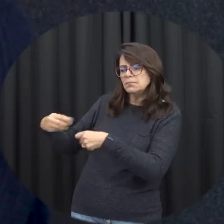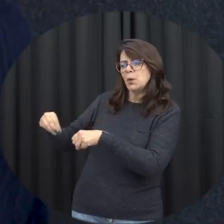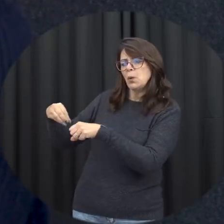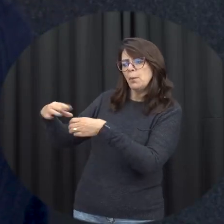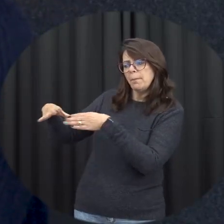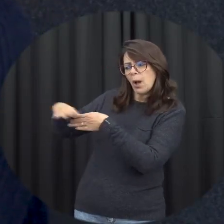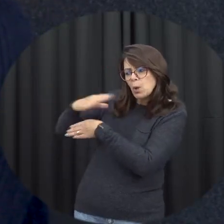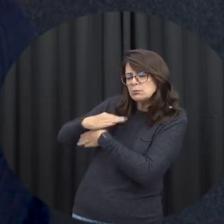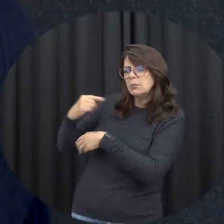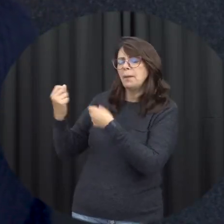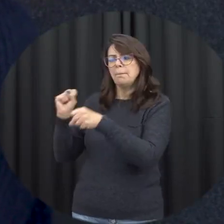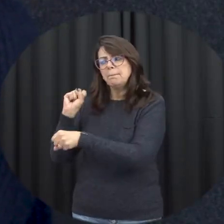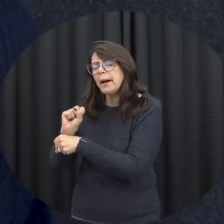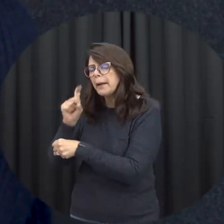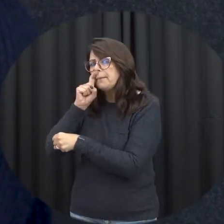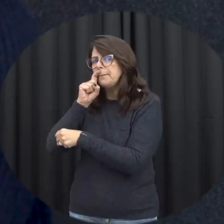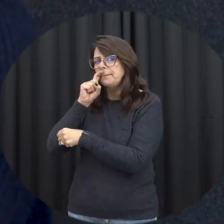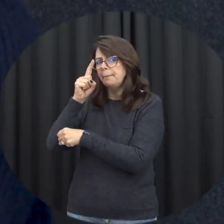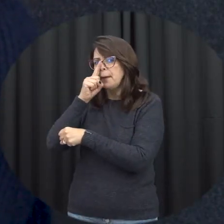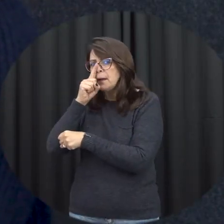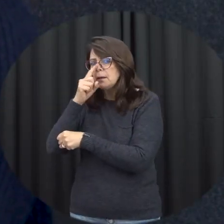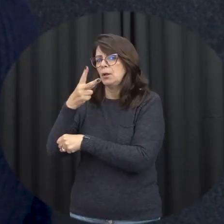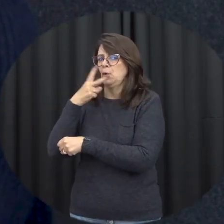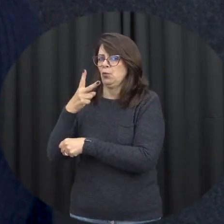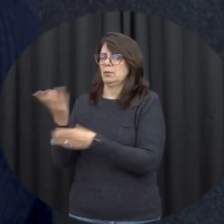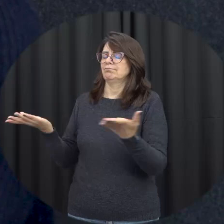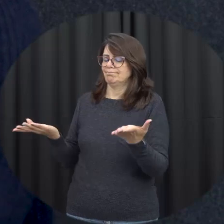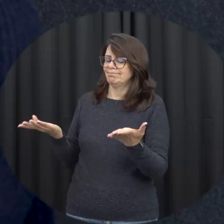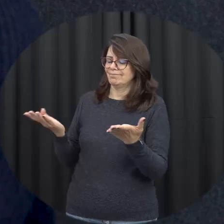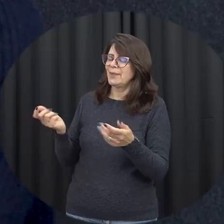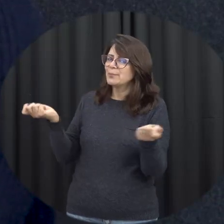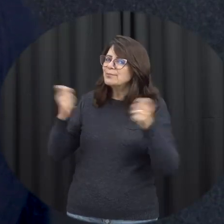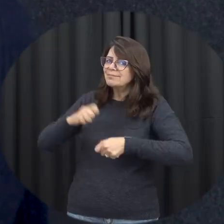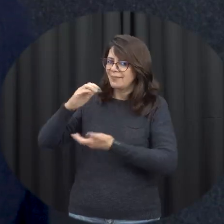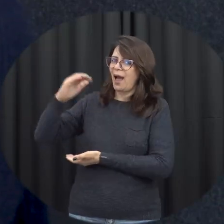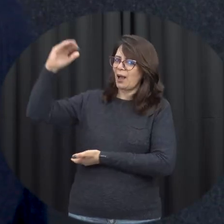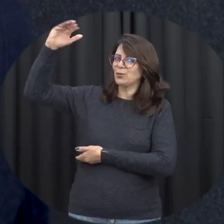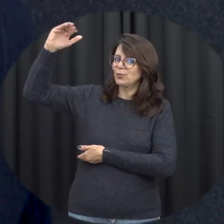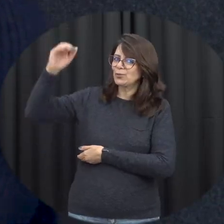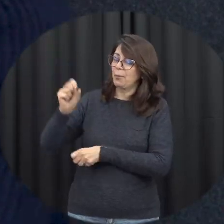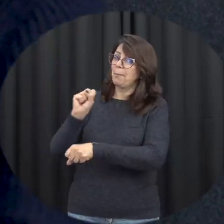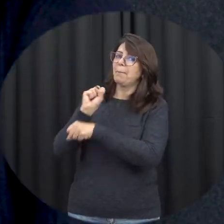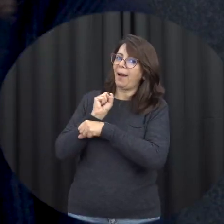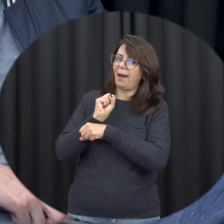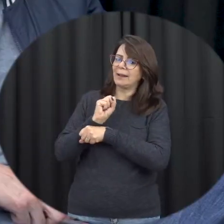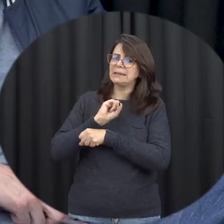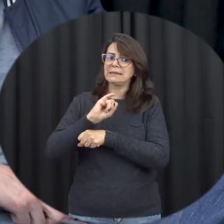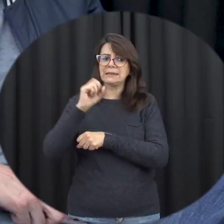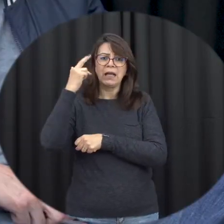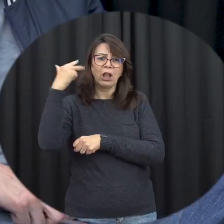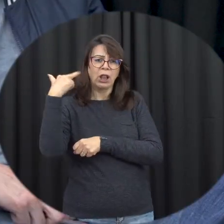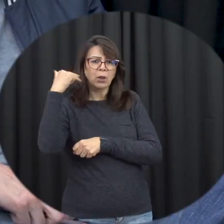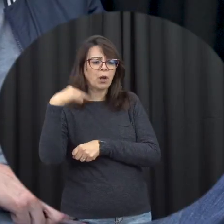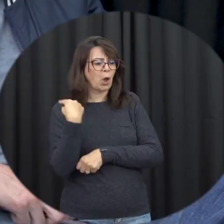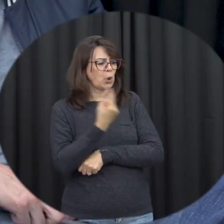E bom, então, coisas assim que a gente trabalha com a criança. O adulto também pode mudar, mas se a gente